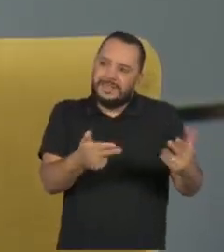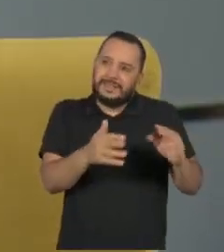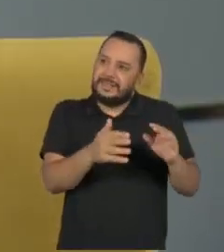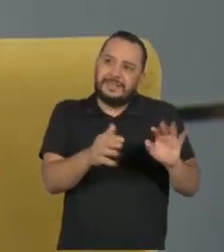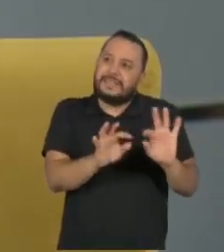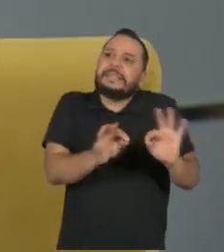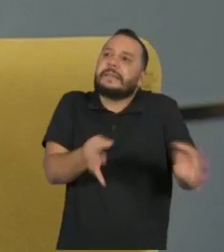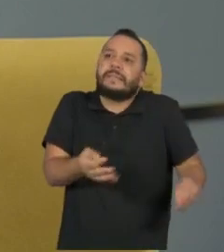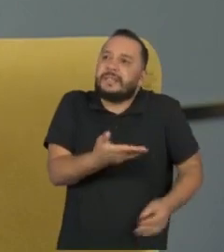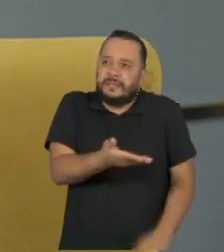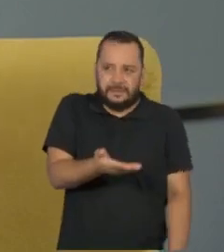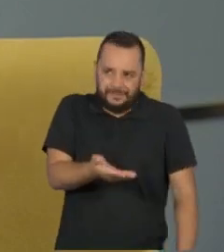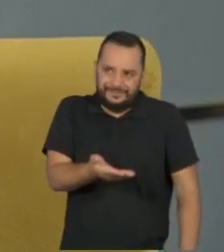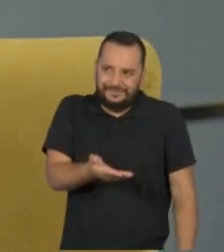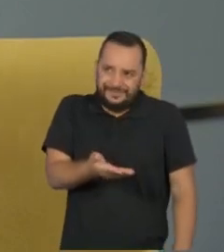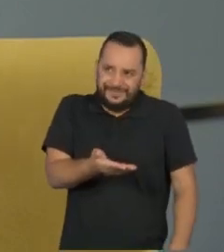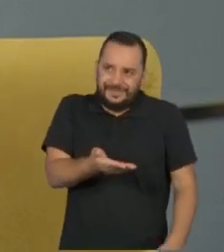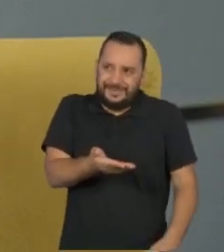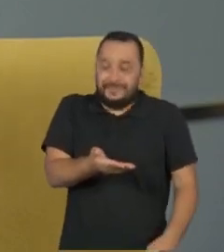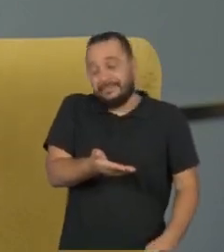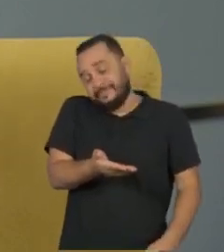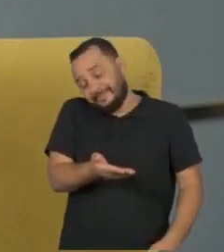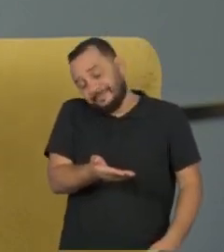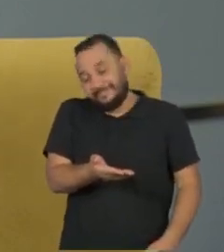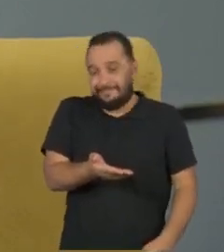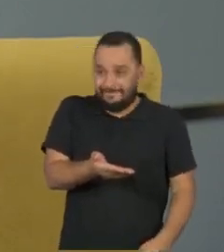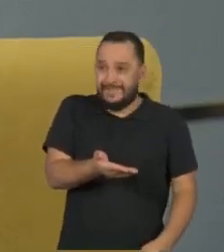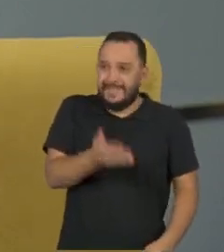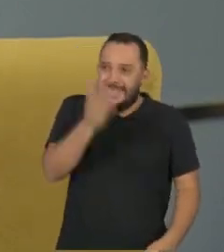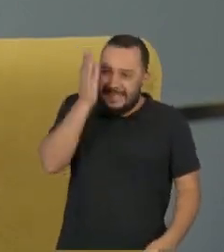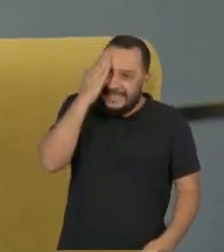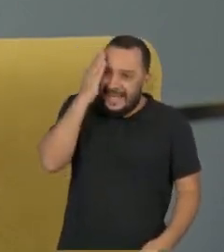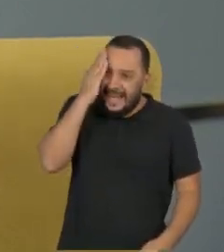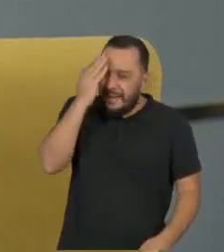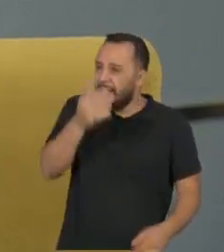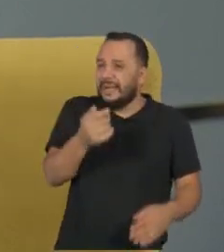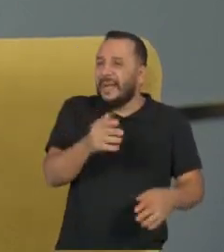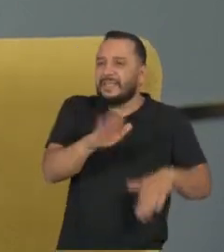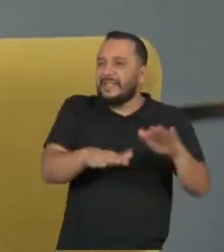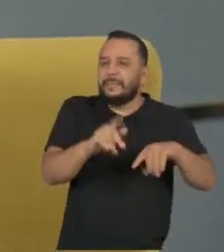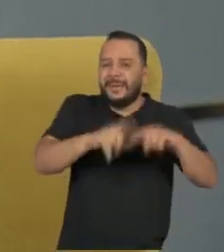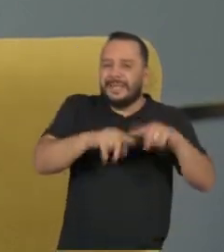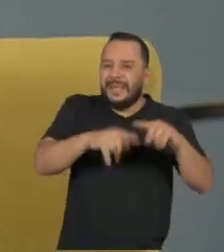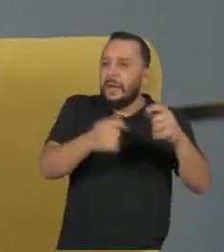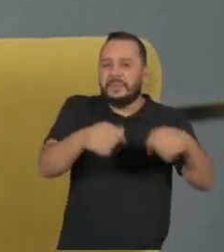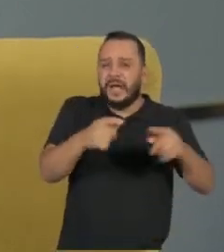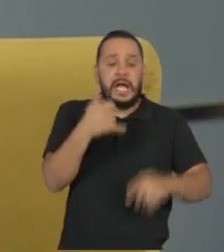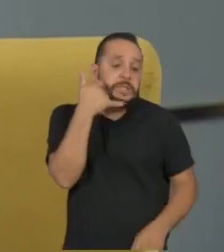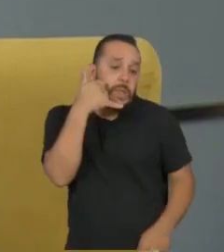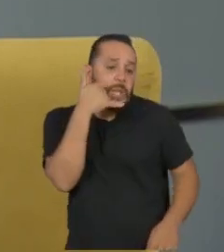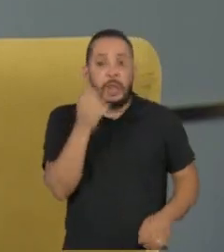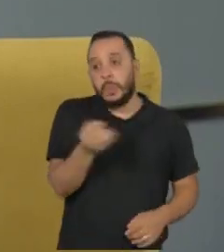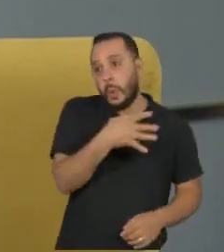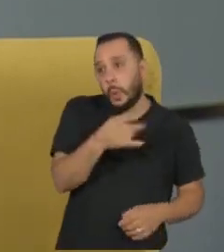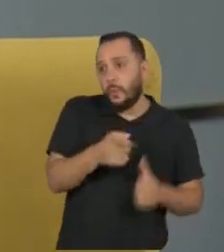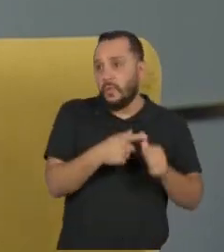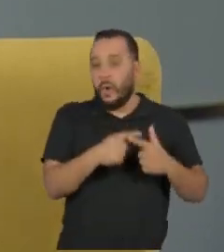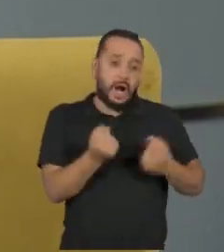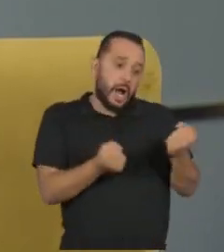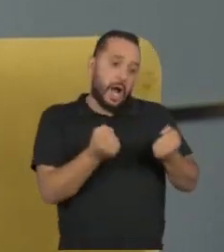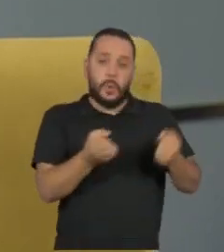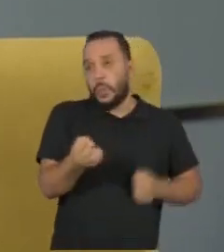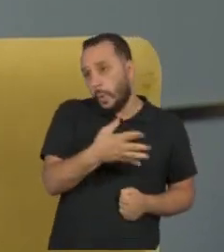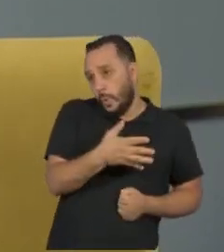despesas básicas ou de consumo. Aquela liquidação que não precisava, trocar o celular ou o carro que também não